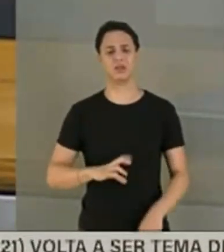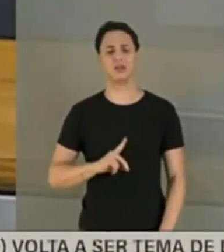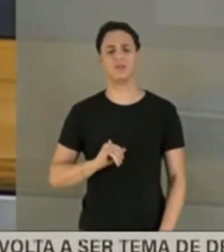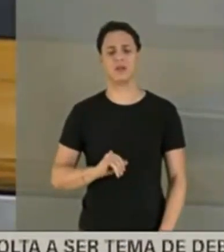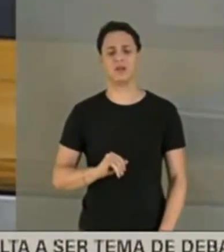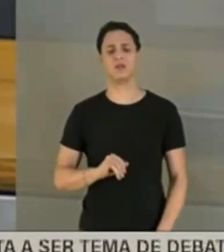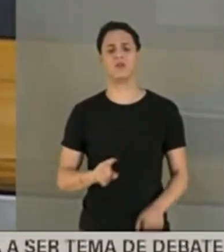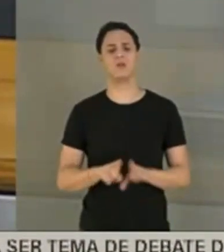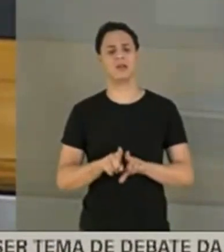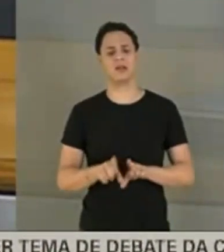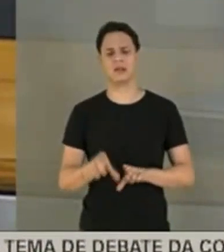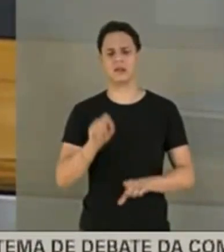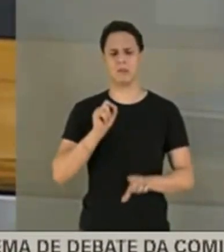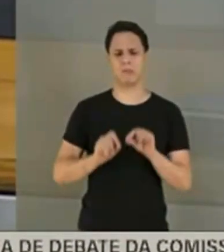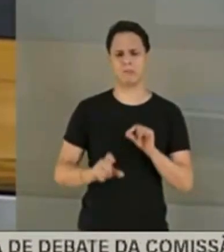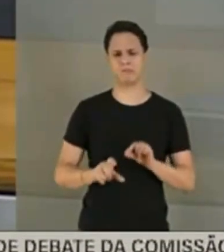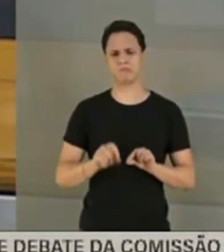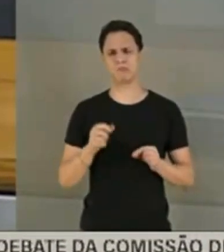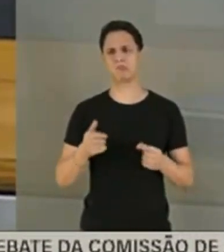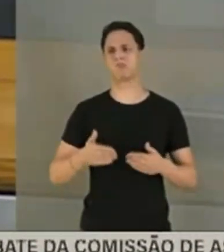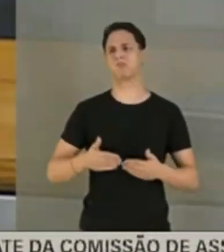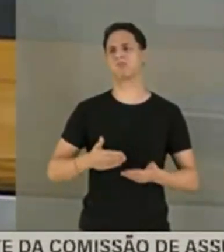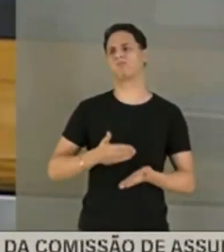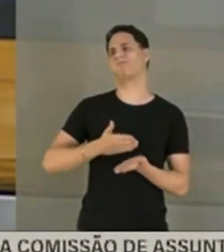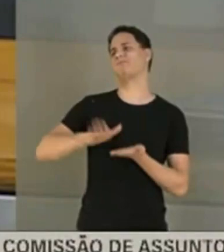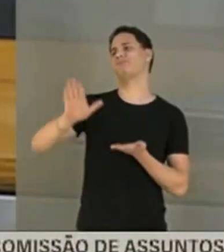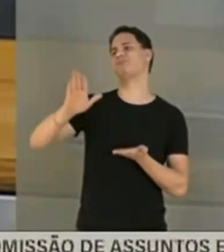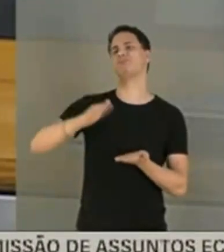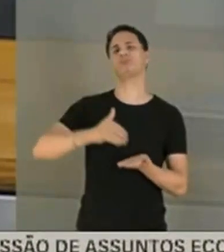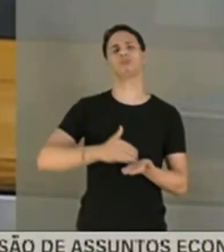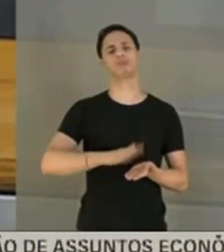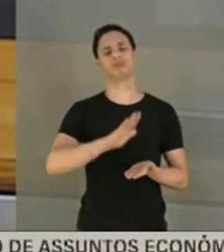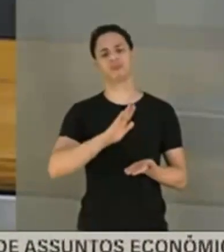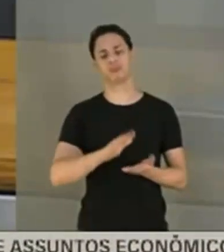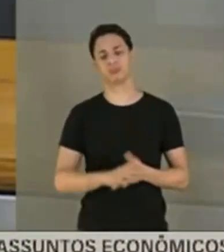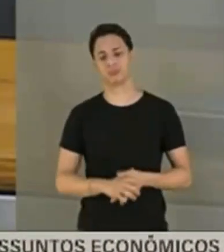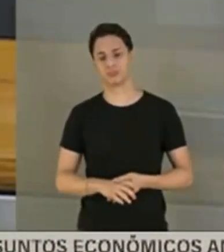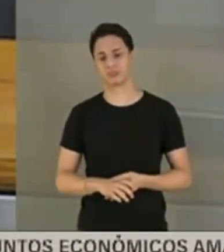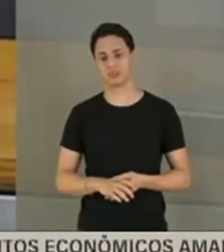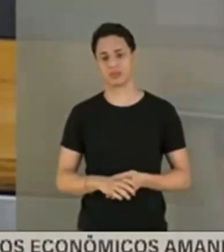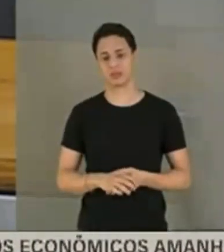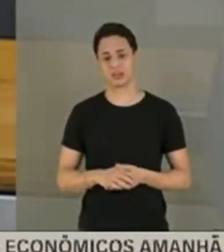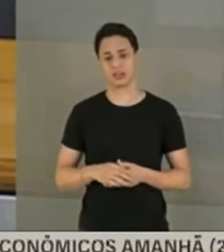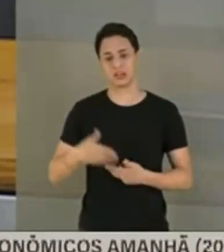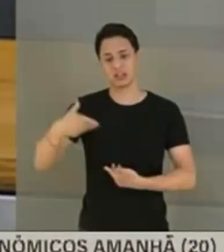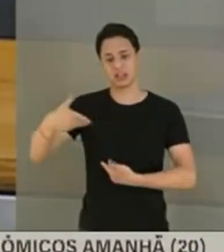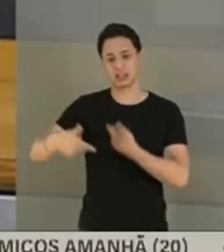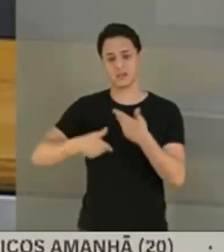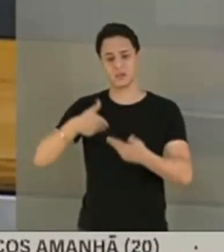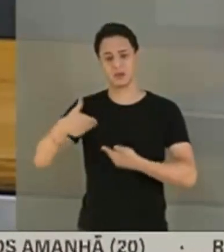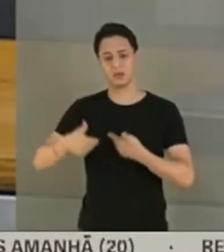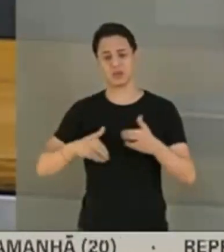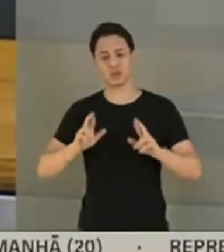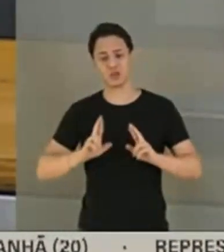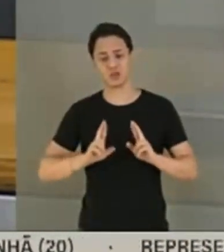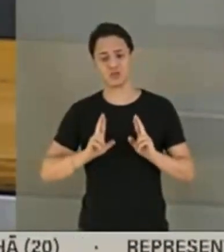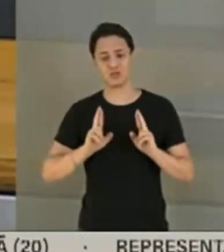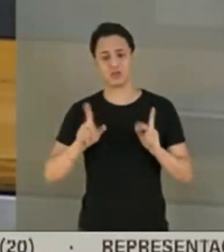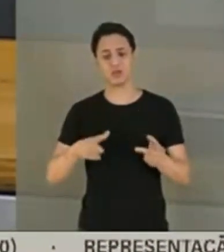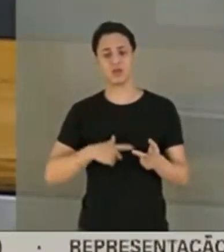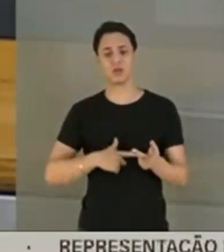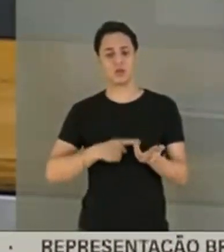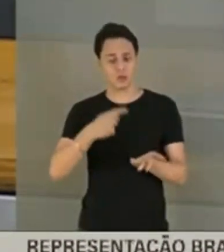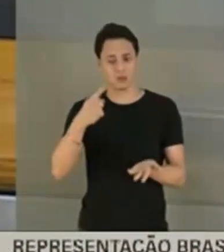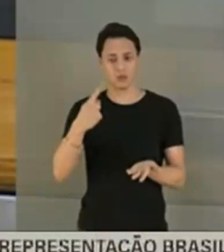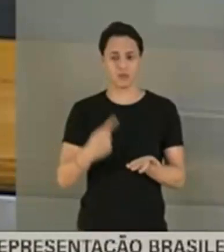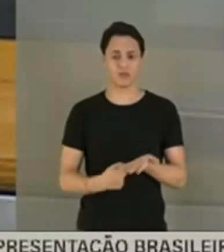com decisões esdrúxulas, com tratamento diferenciado para quem confirma narrativa,